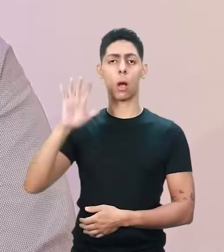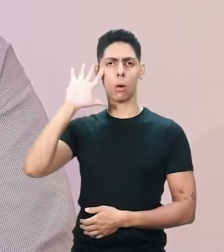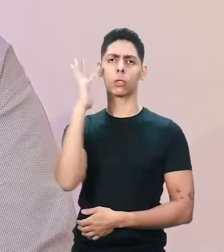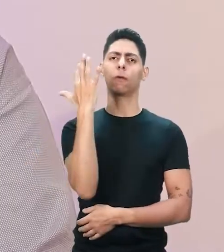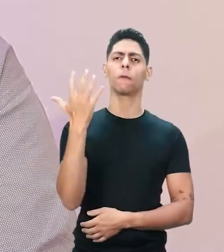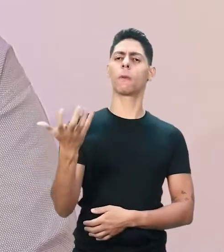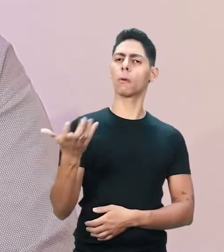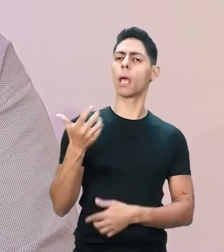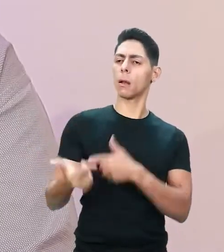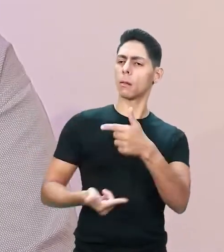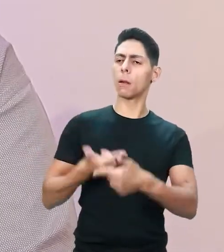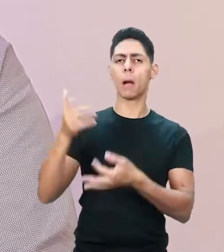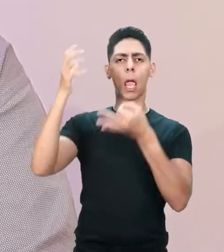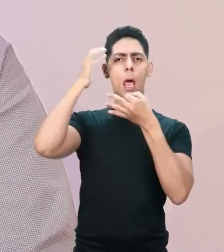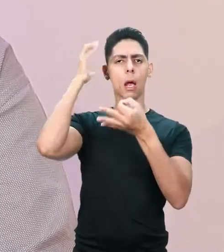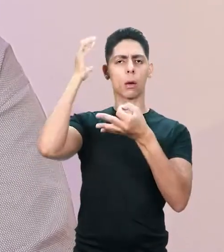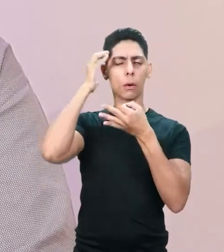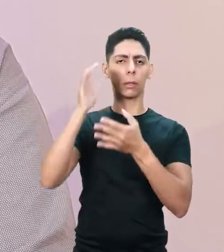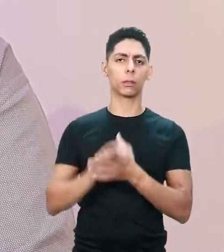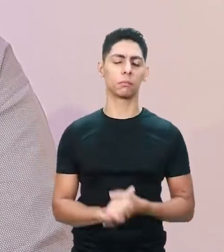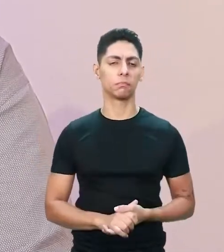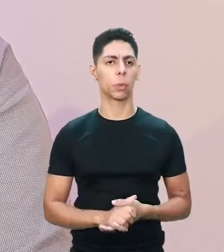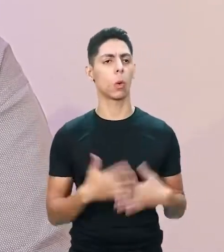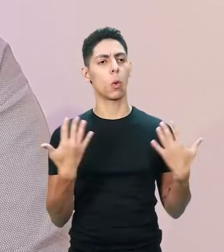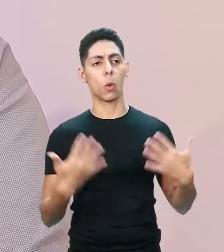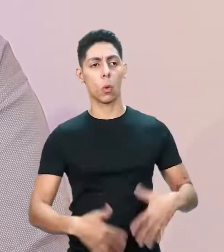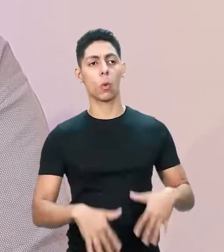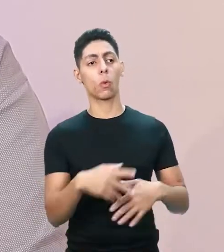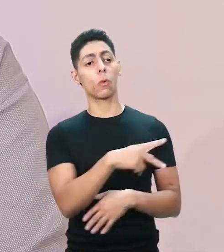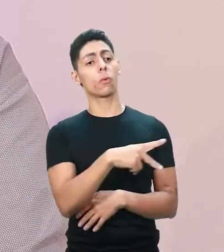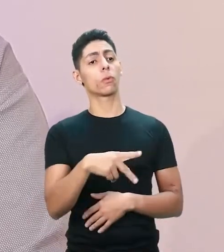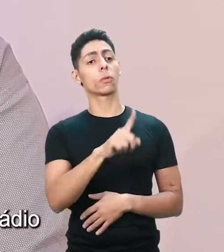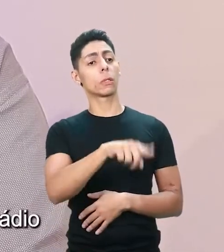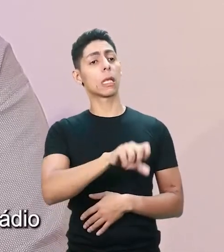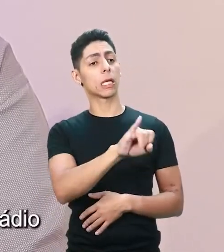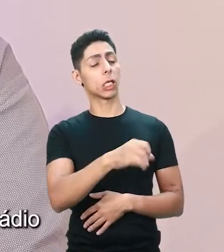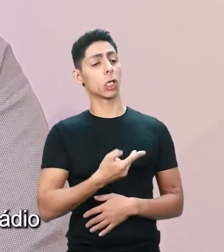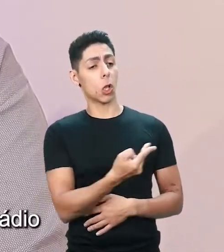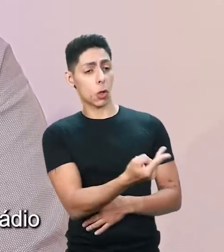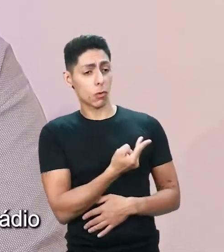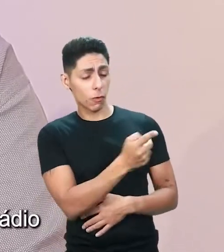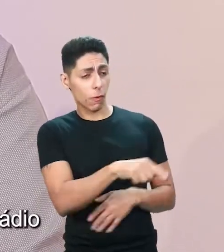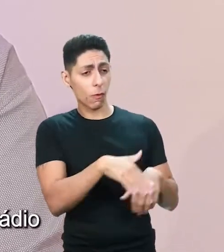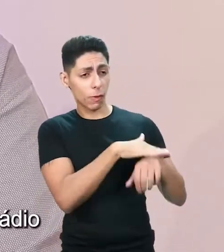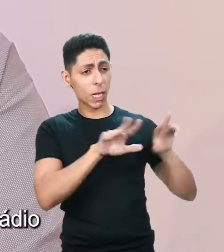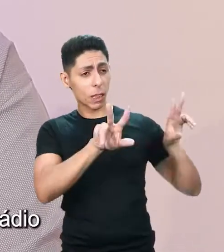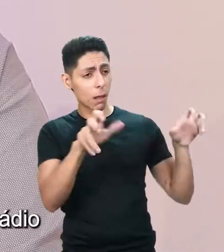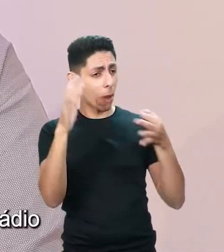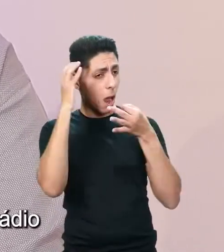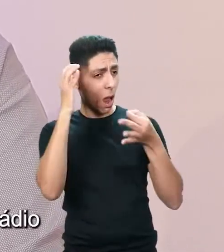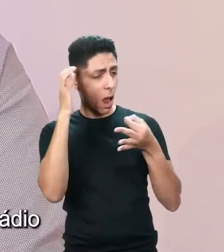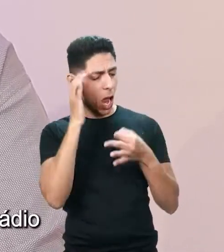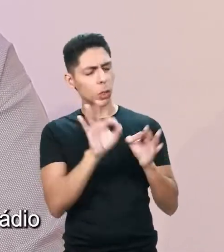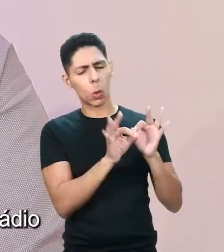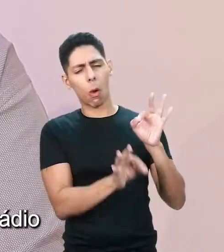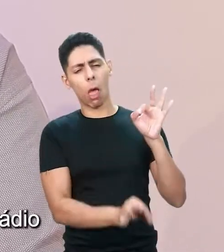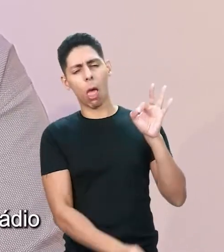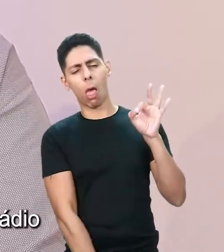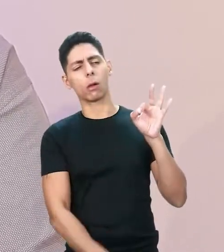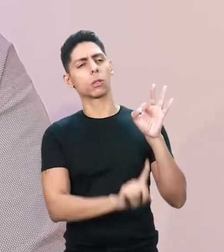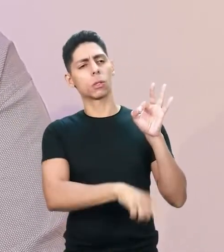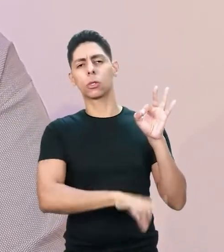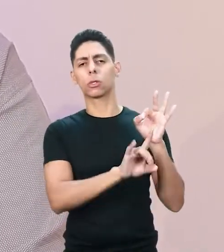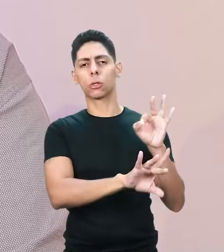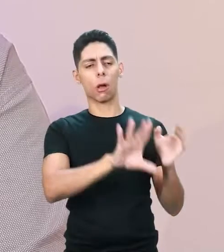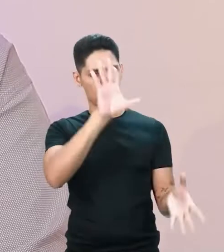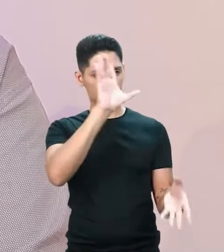rádio. Maravilha. Professor, se nós formos falar de rádio, 2 radialistas aqui, nossa, a gente vai falar podcast todo dia falando de